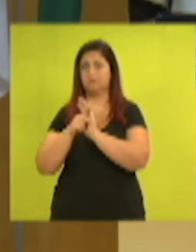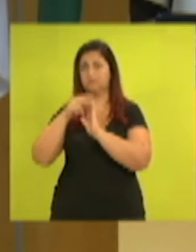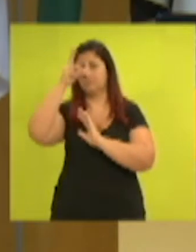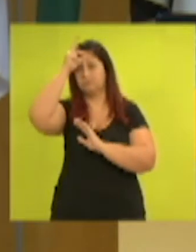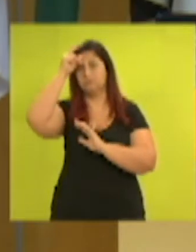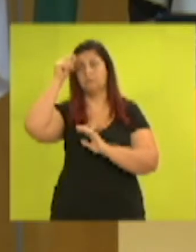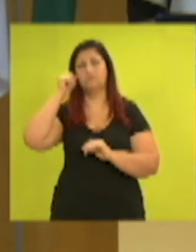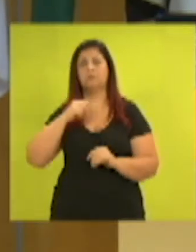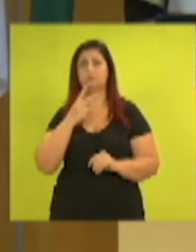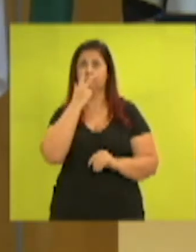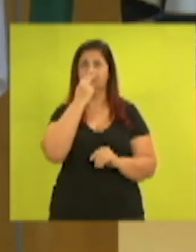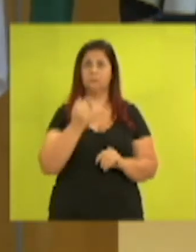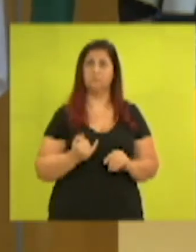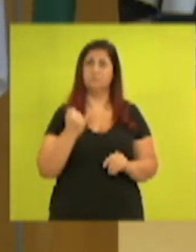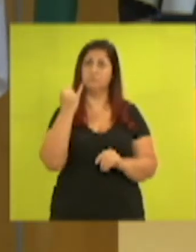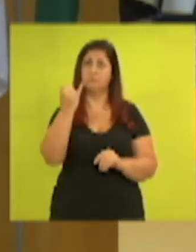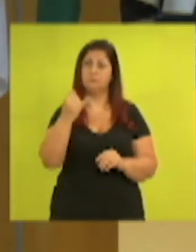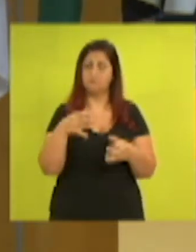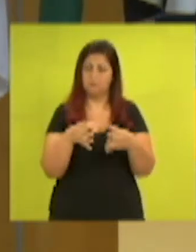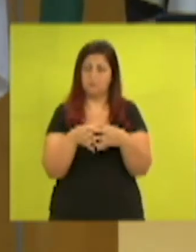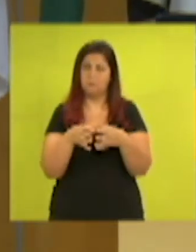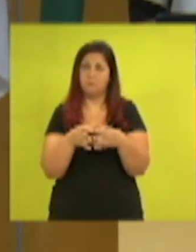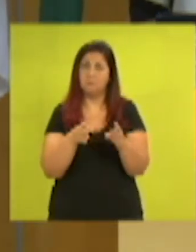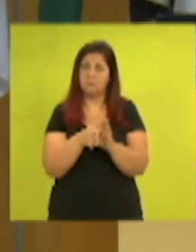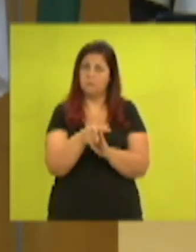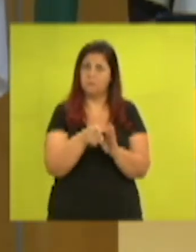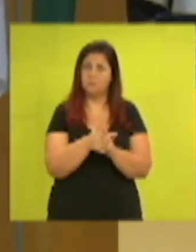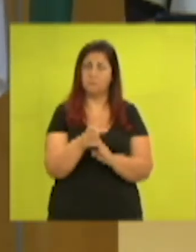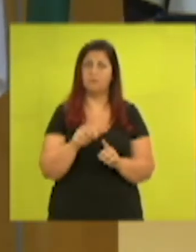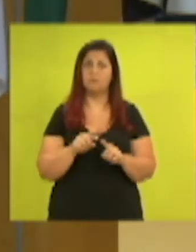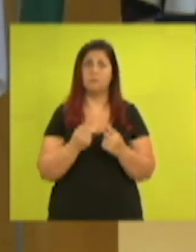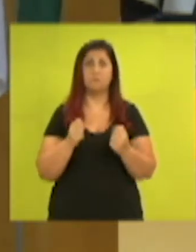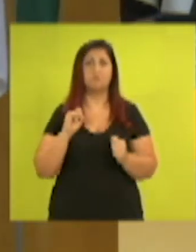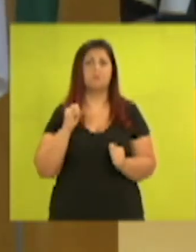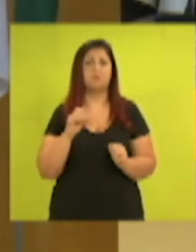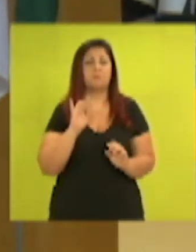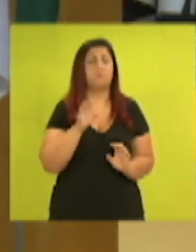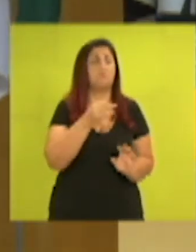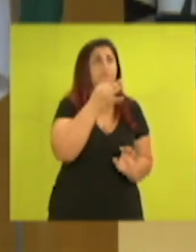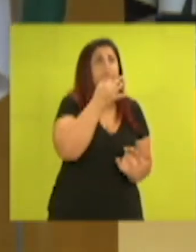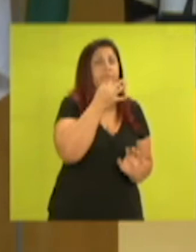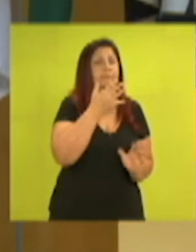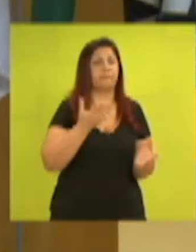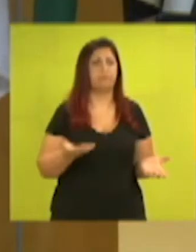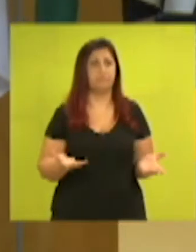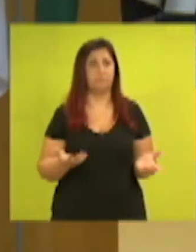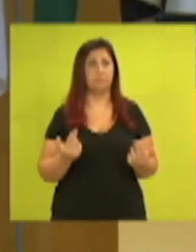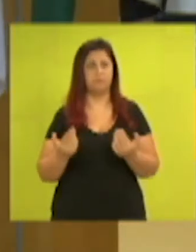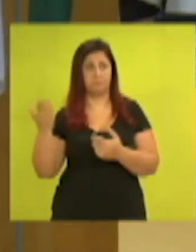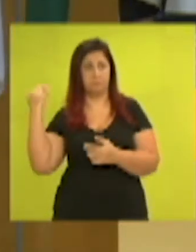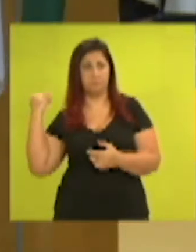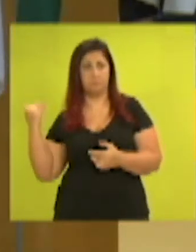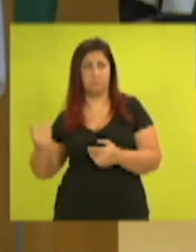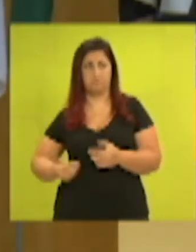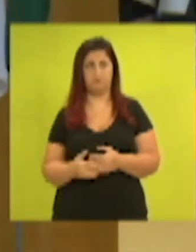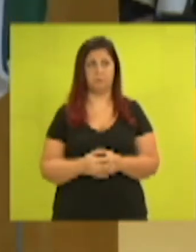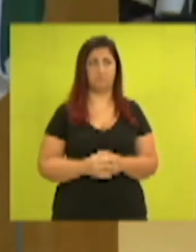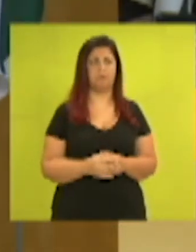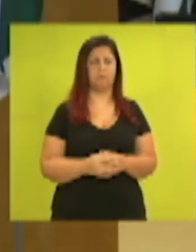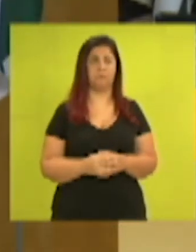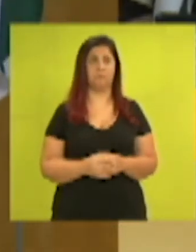uma ferramenta o conselho, mas se ele for só opinativo, como era o da educação,